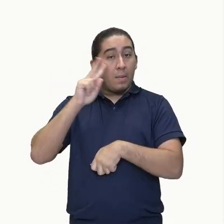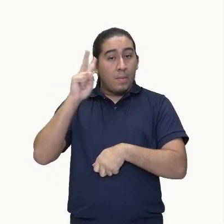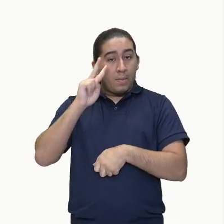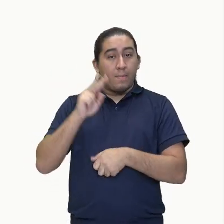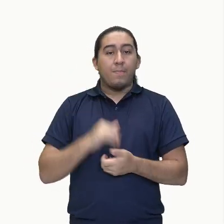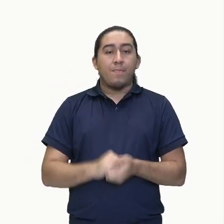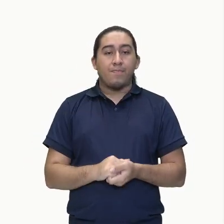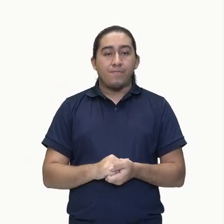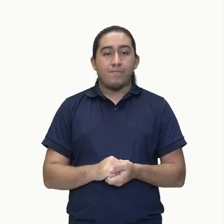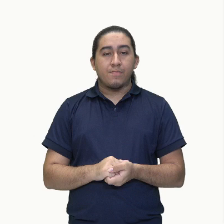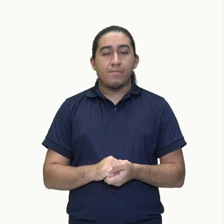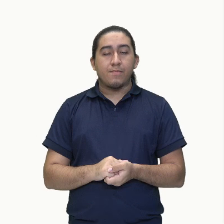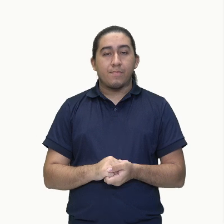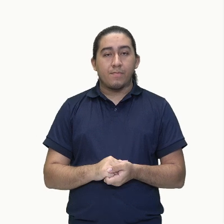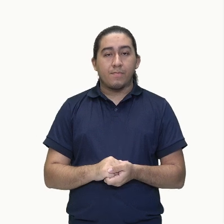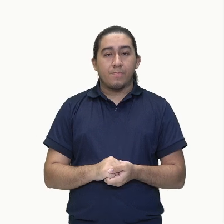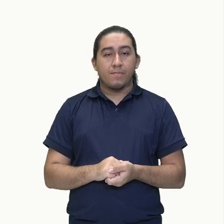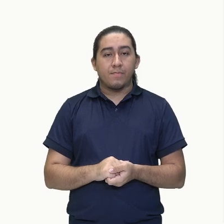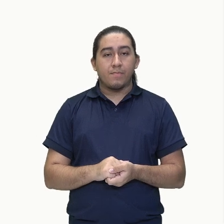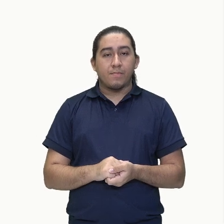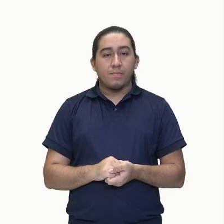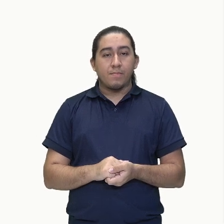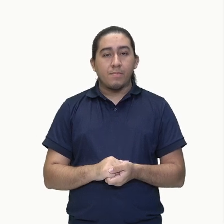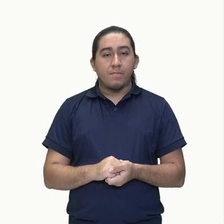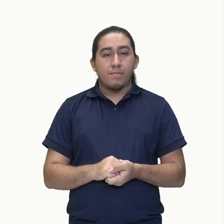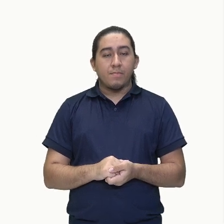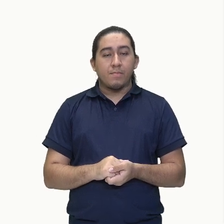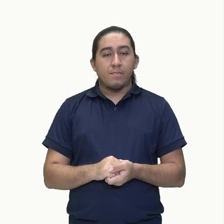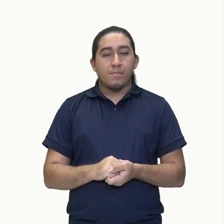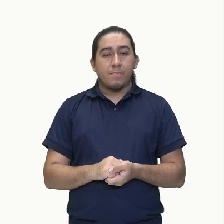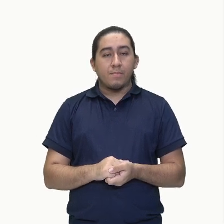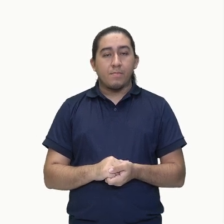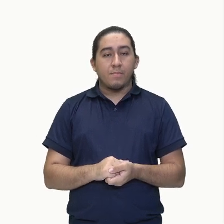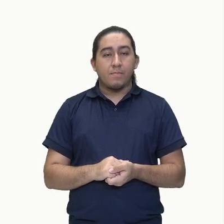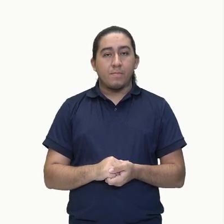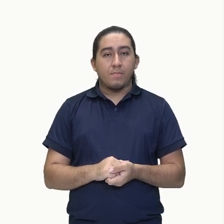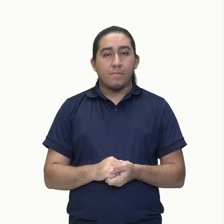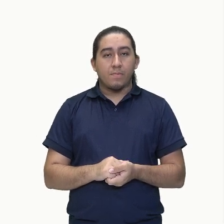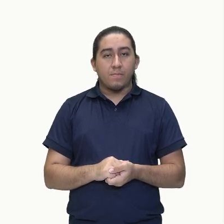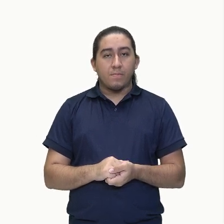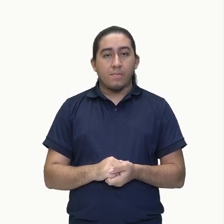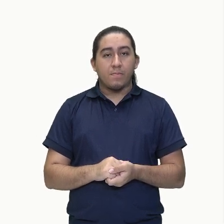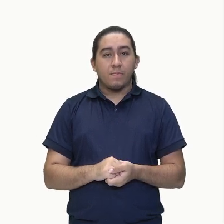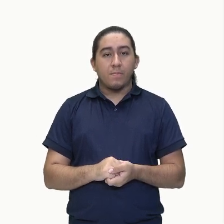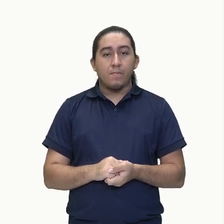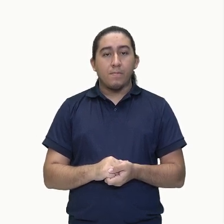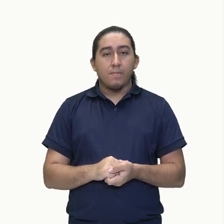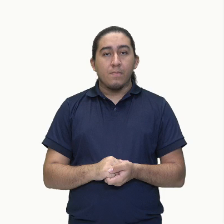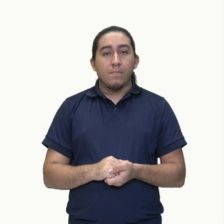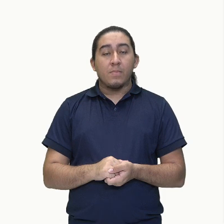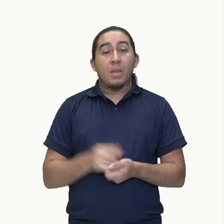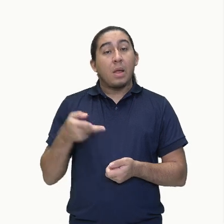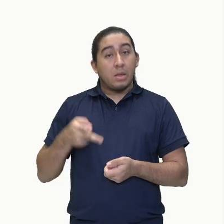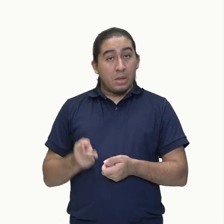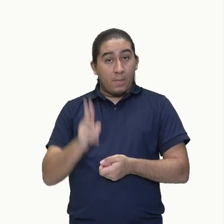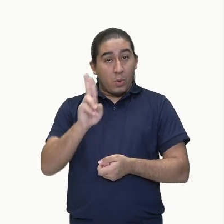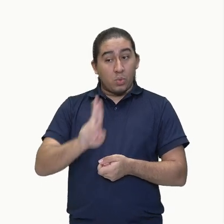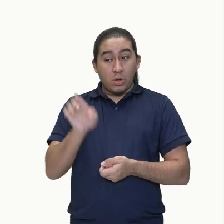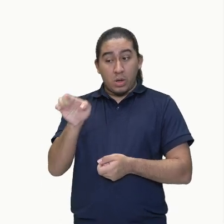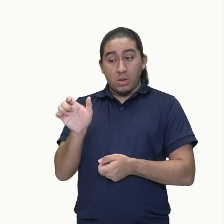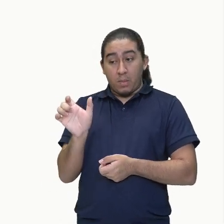Quadrado, a gente acabou de falar, toda vez que eu tenho uma expressão quadrado, eu tenho que lembrar o seguinte, eu